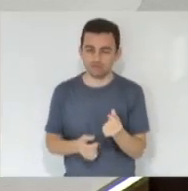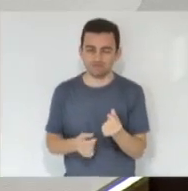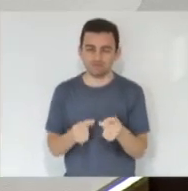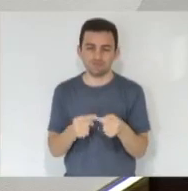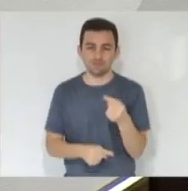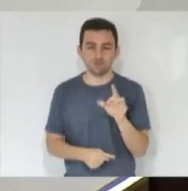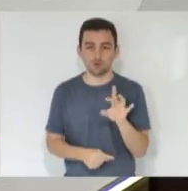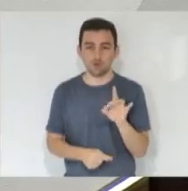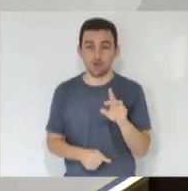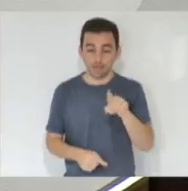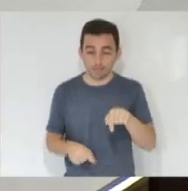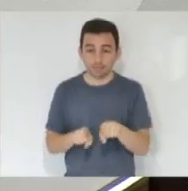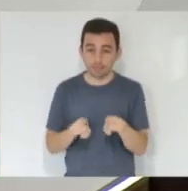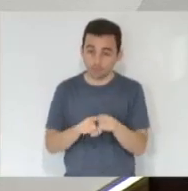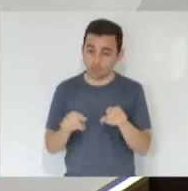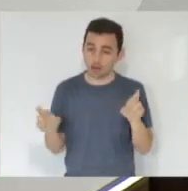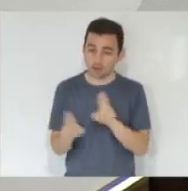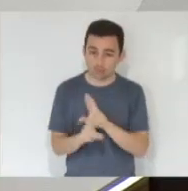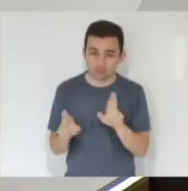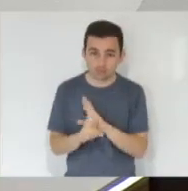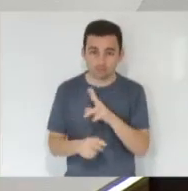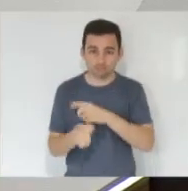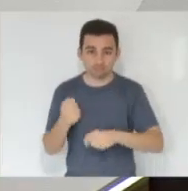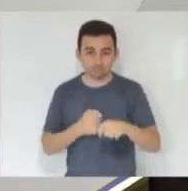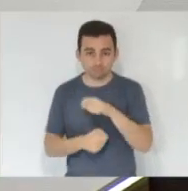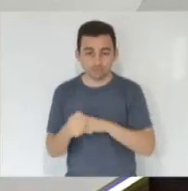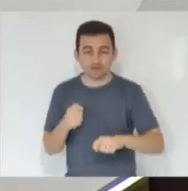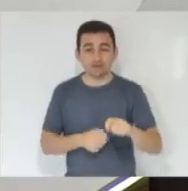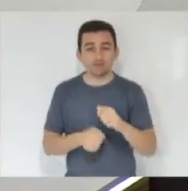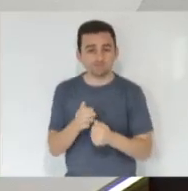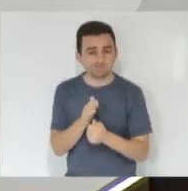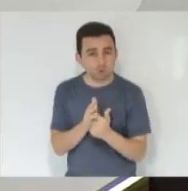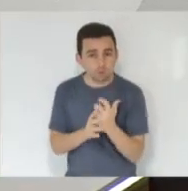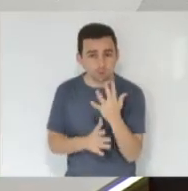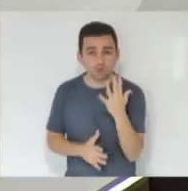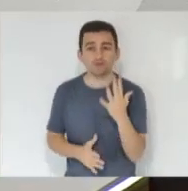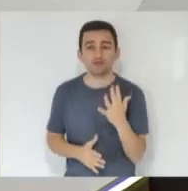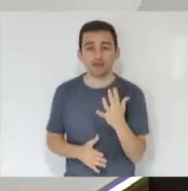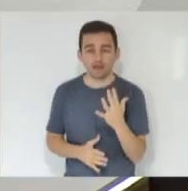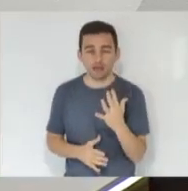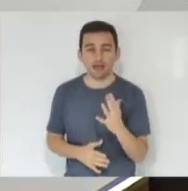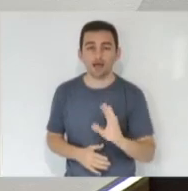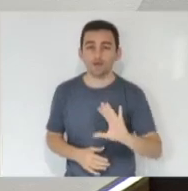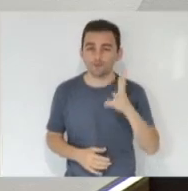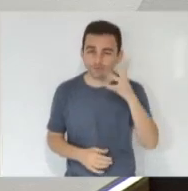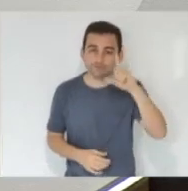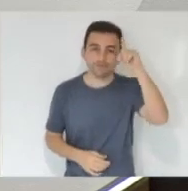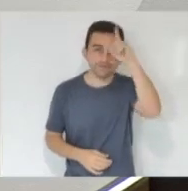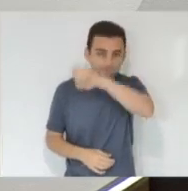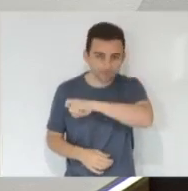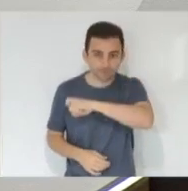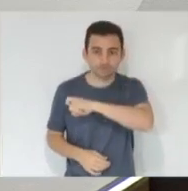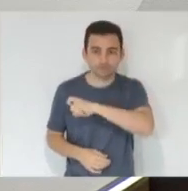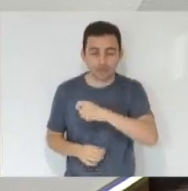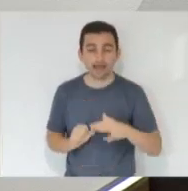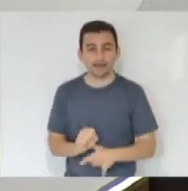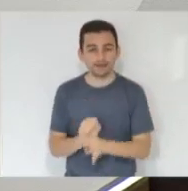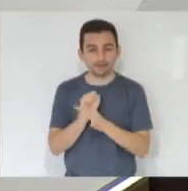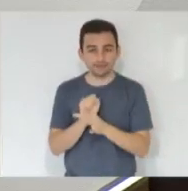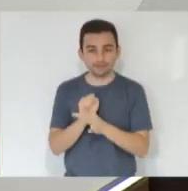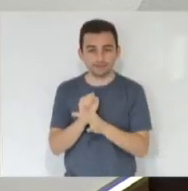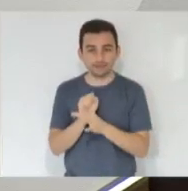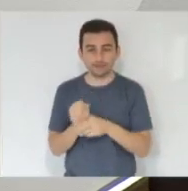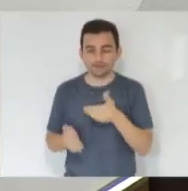das relações comerciais que inúmeras vezes ficam dificultadas em garantia,